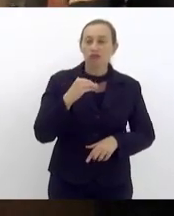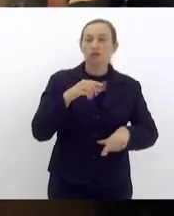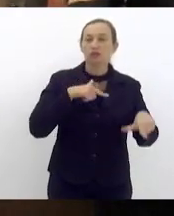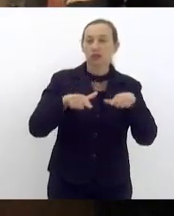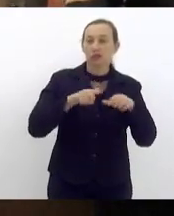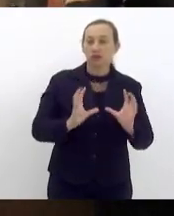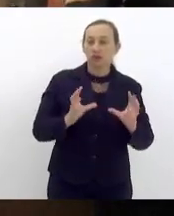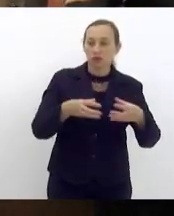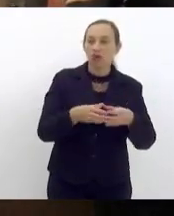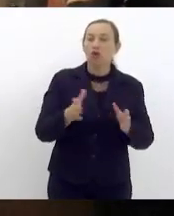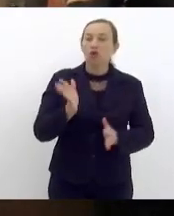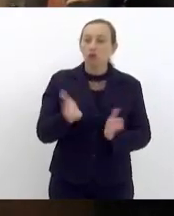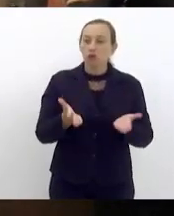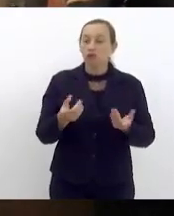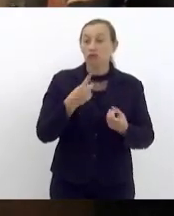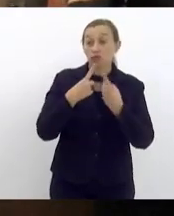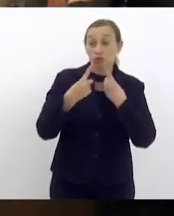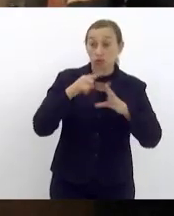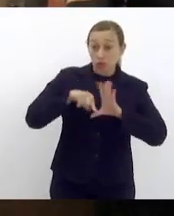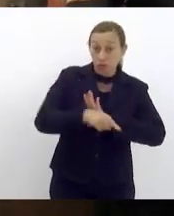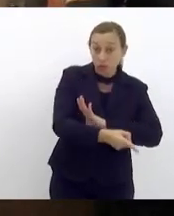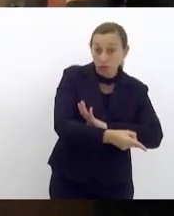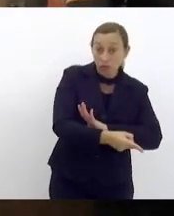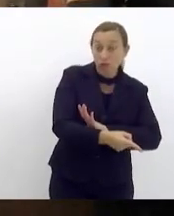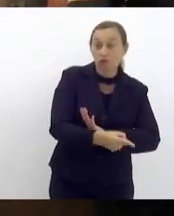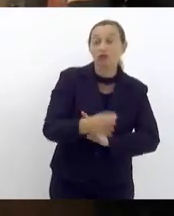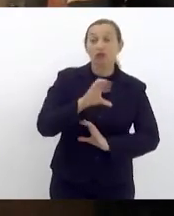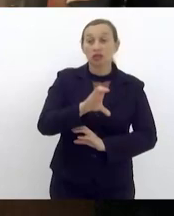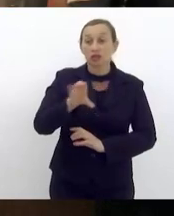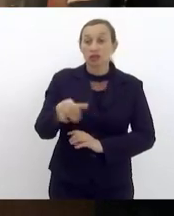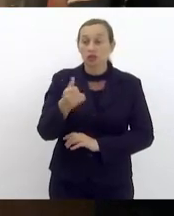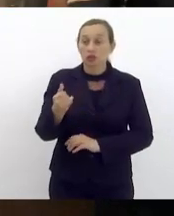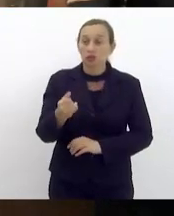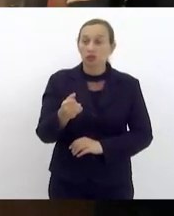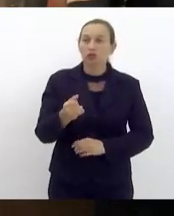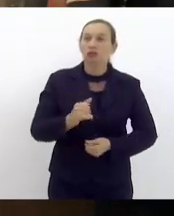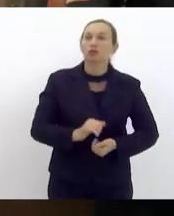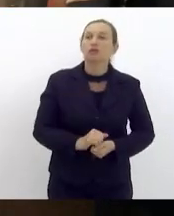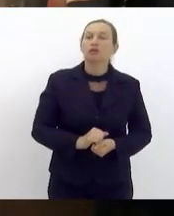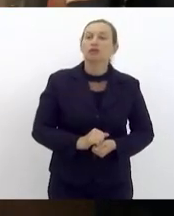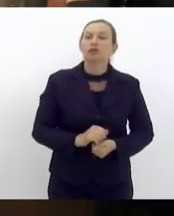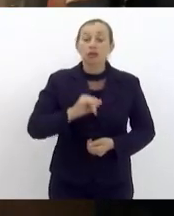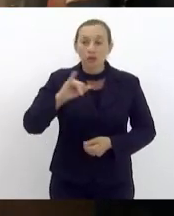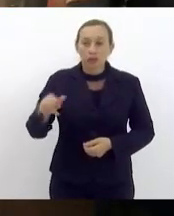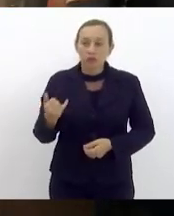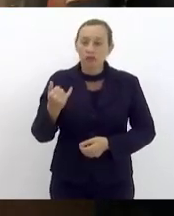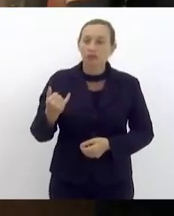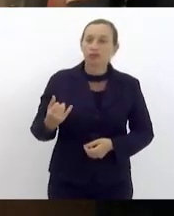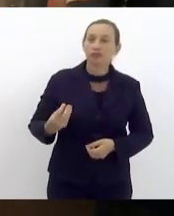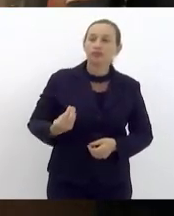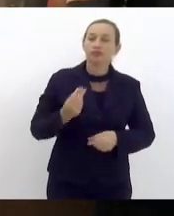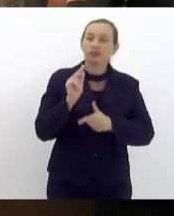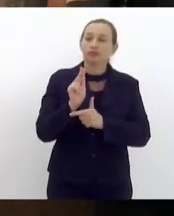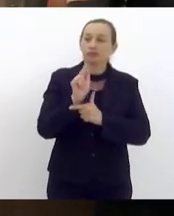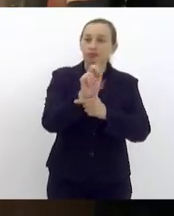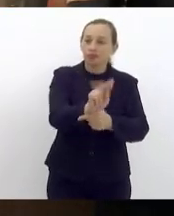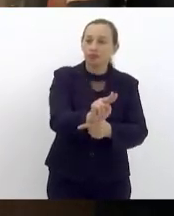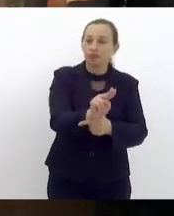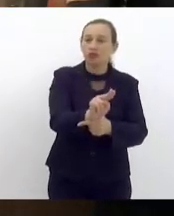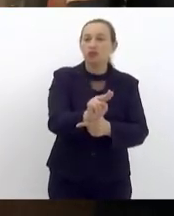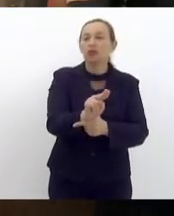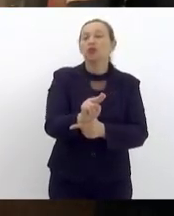hoje tivemos uma discussão muito profícua na ccj no que diz respeito aproveitando a presença do Procurador Geral da casa aqui